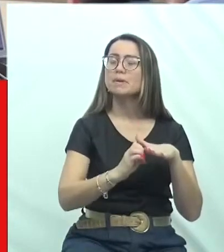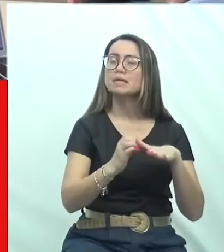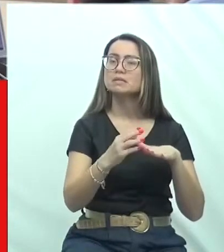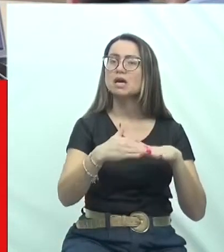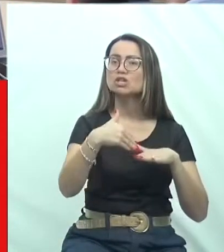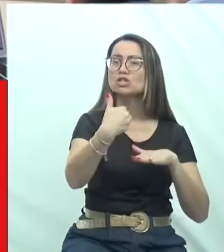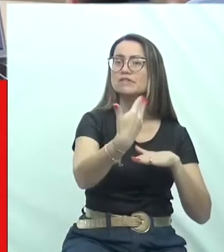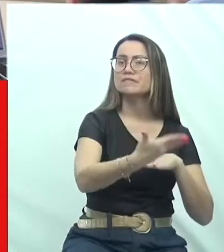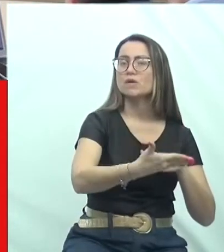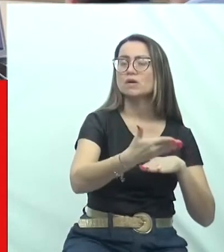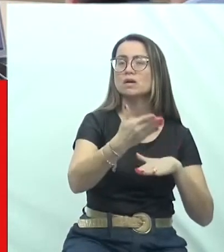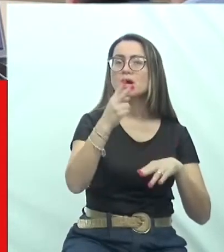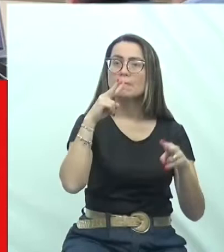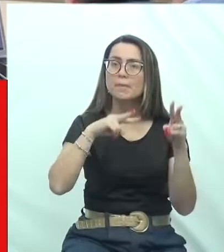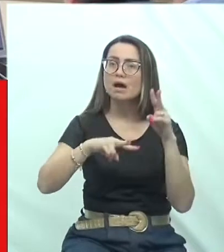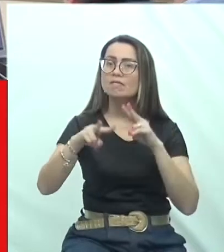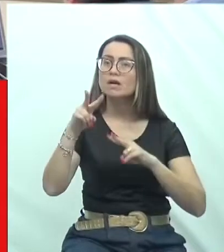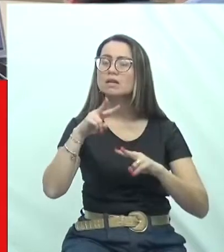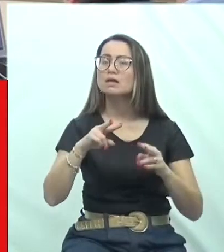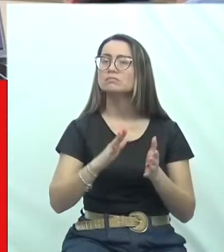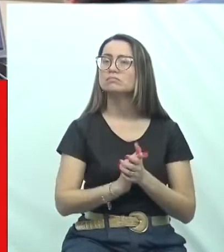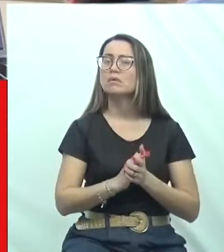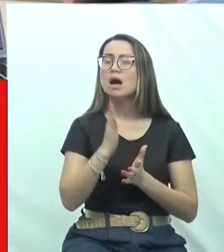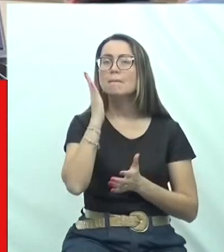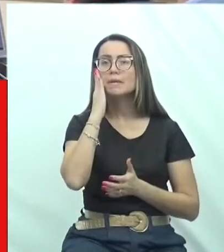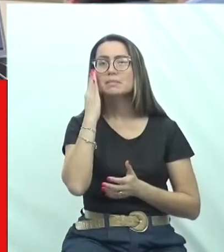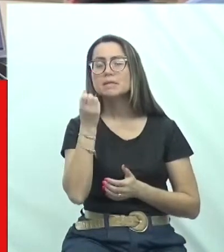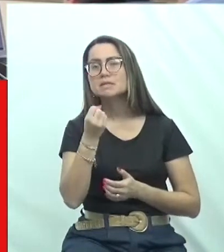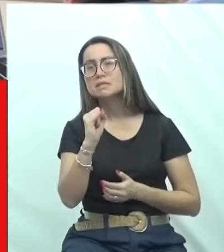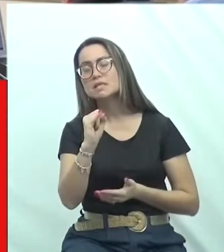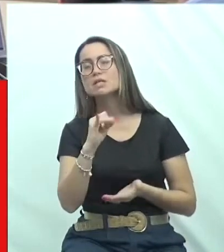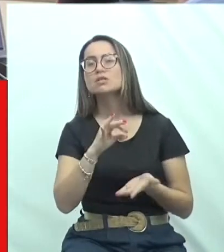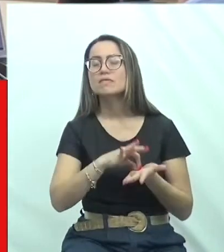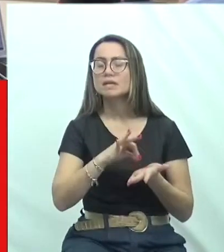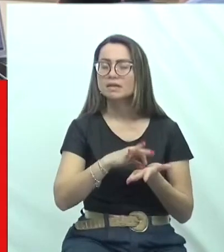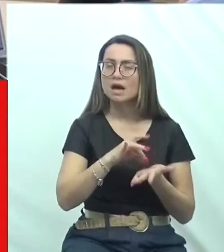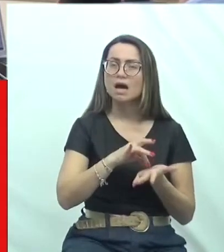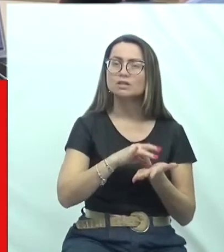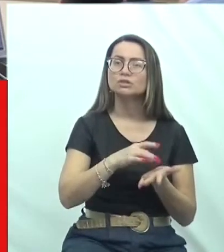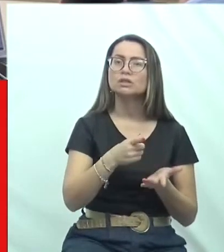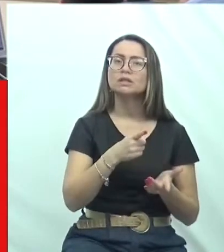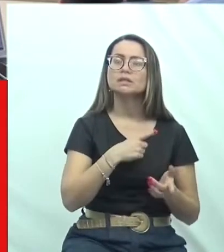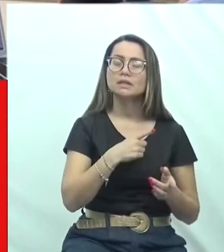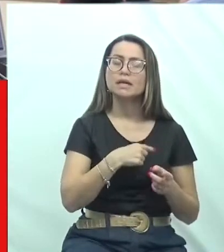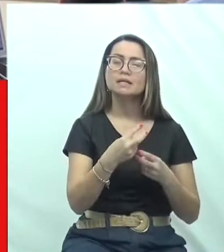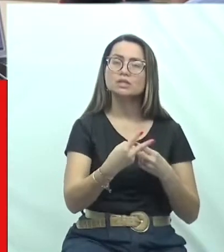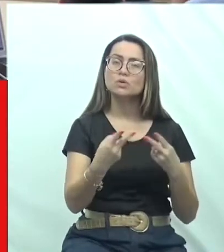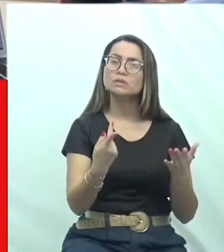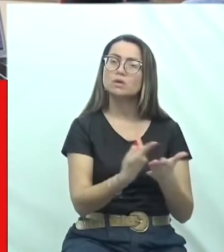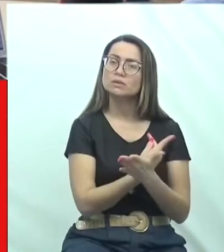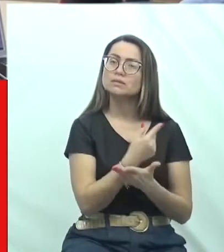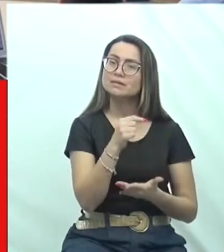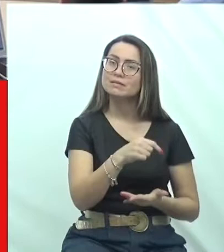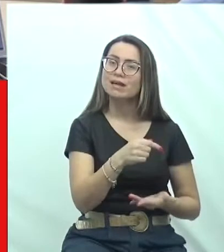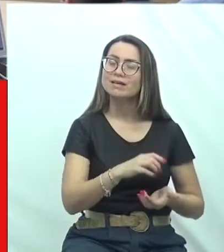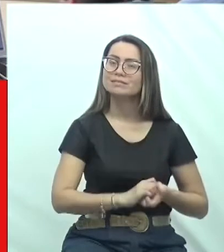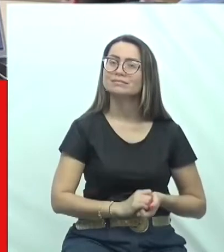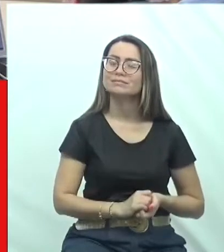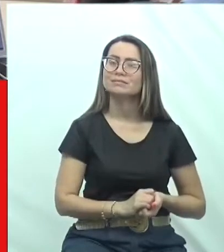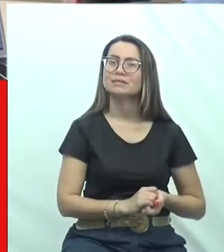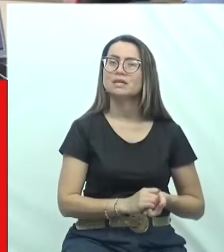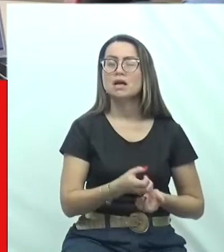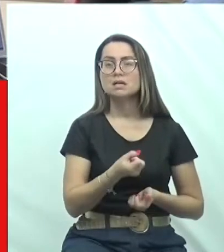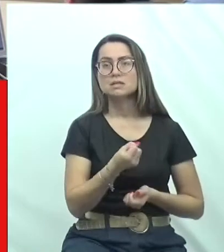fazer esse tipo de verificação, para ver se realmente há esse tipo de situação de ar. Lógico, se há, há